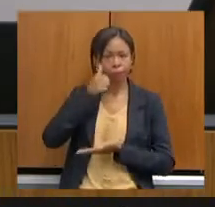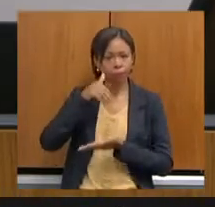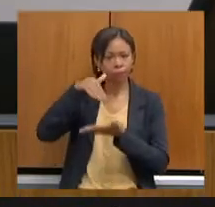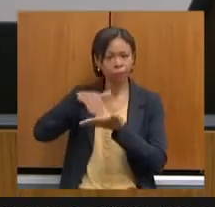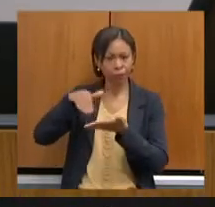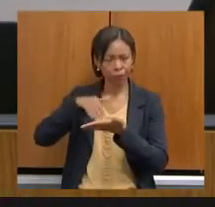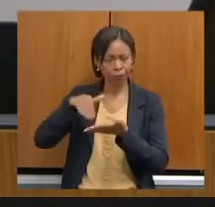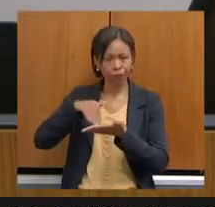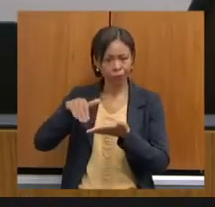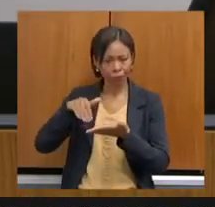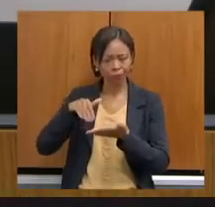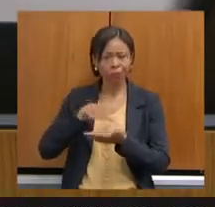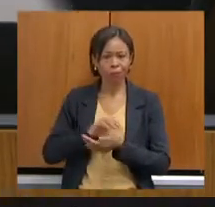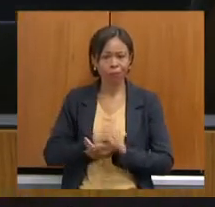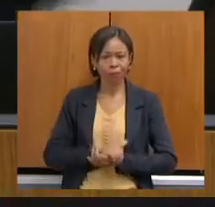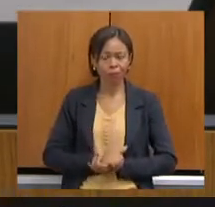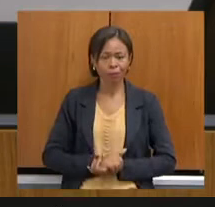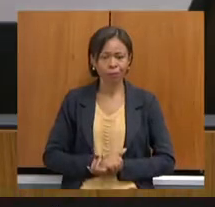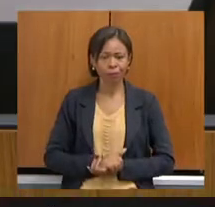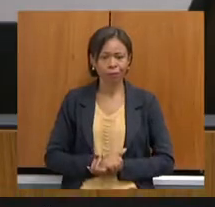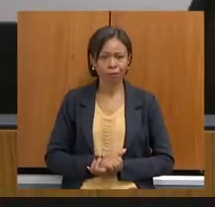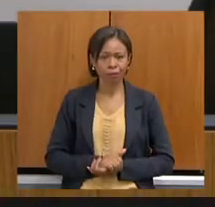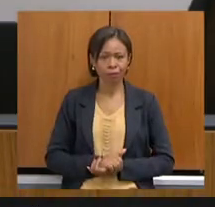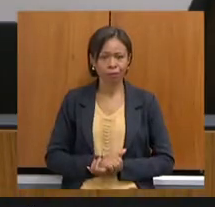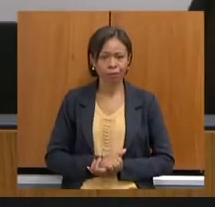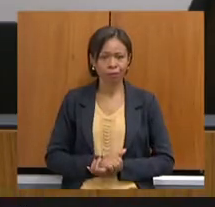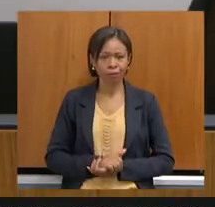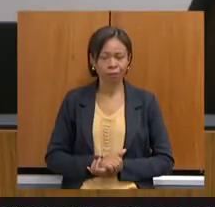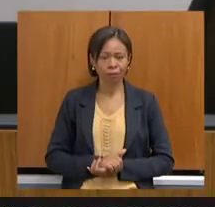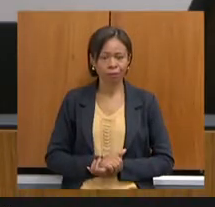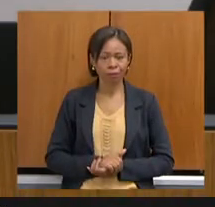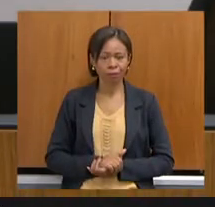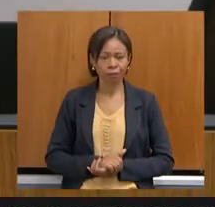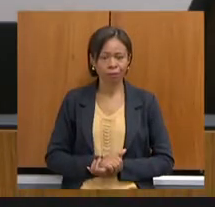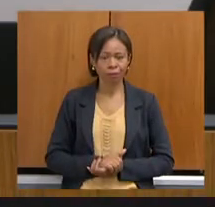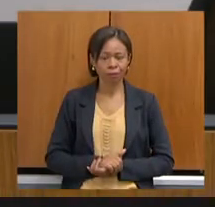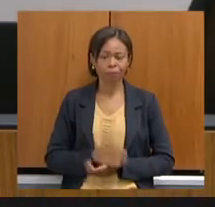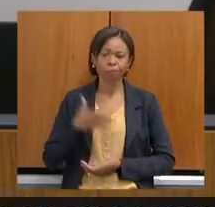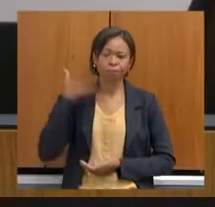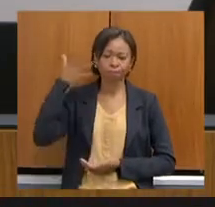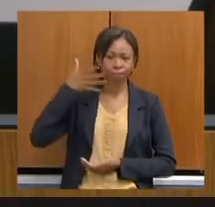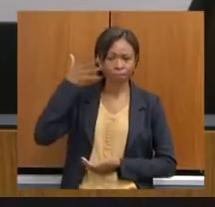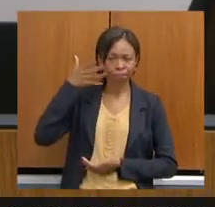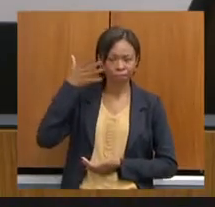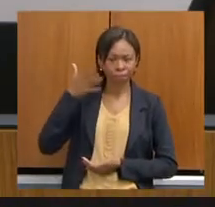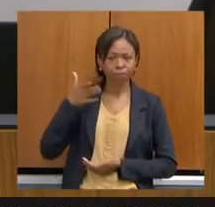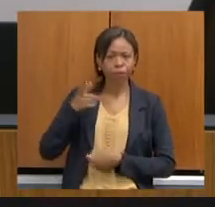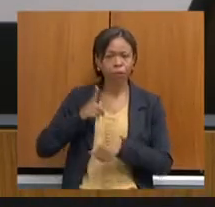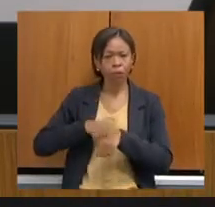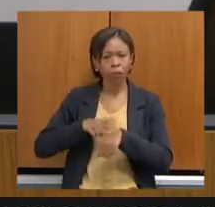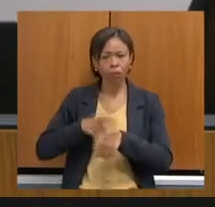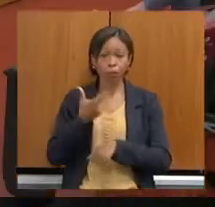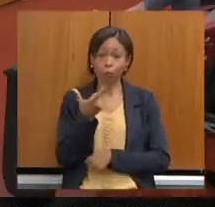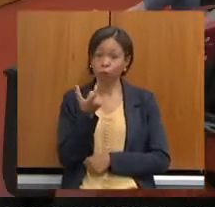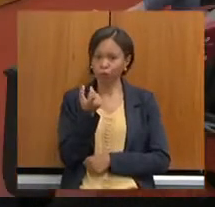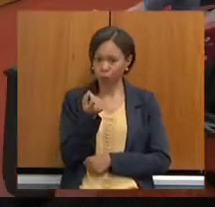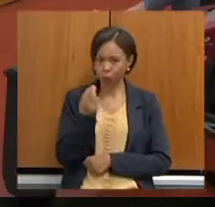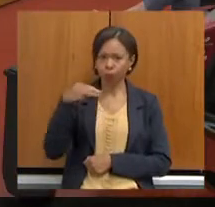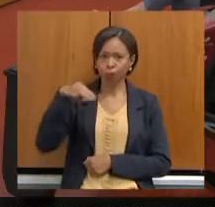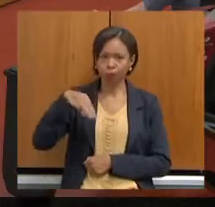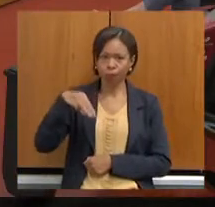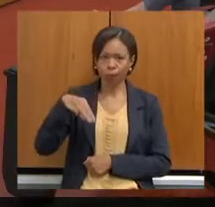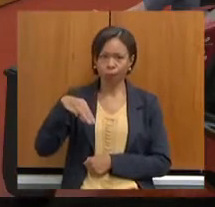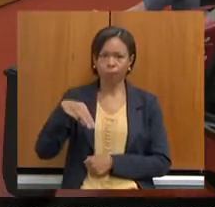é eu lhe concedo a palavra para a sua disposição pelo prazo de 20 minutos